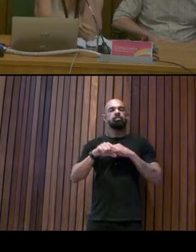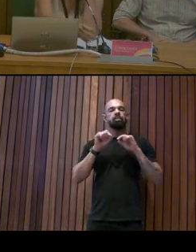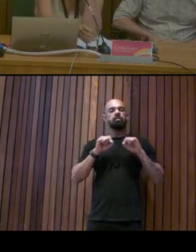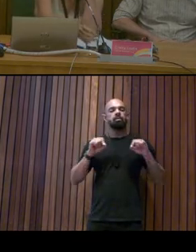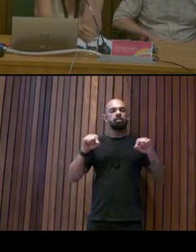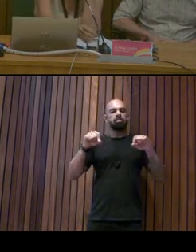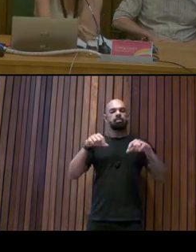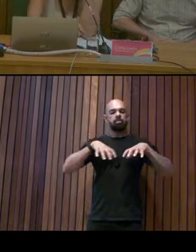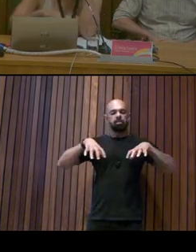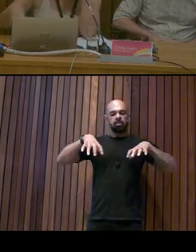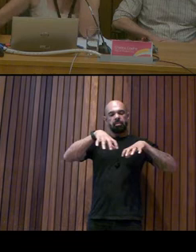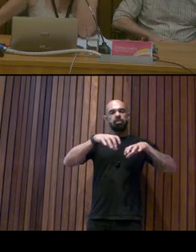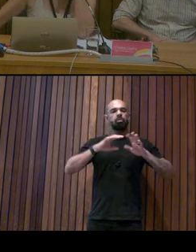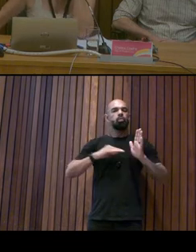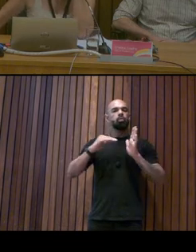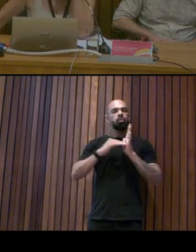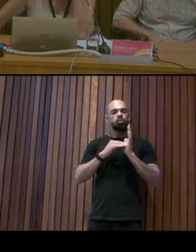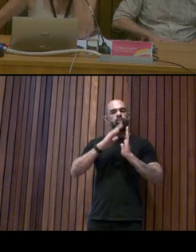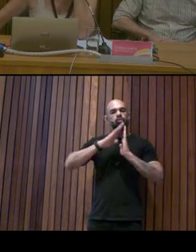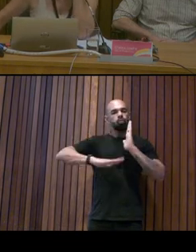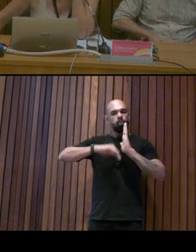os murais